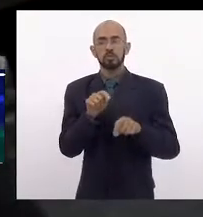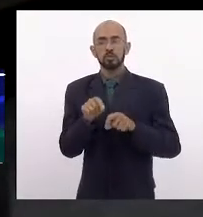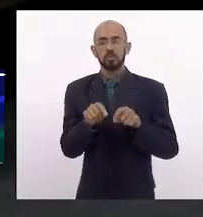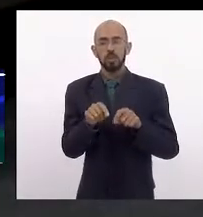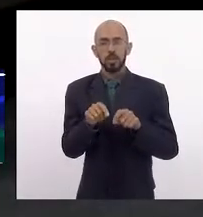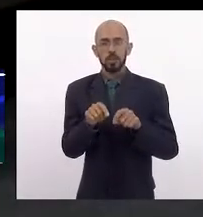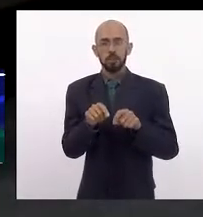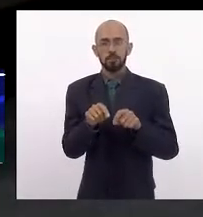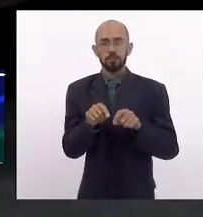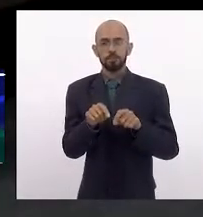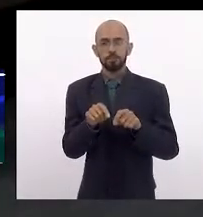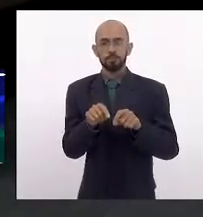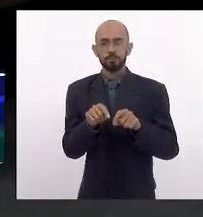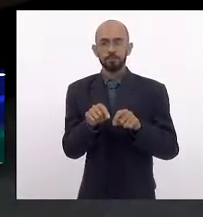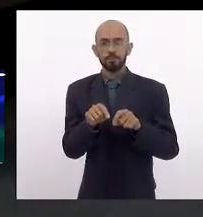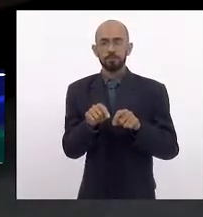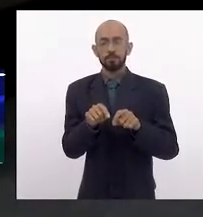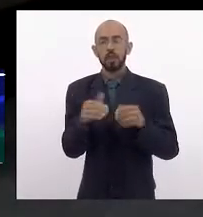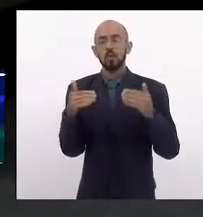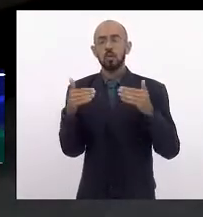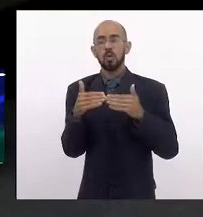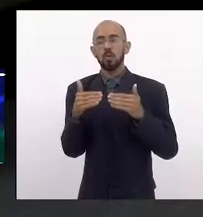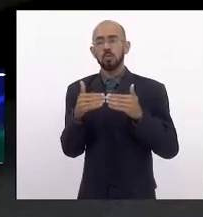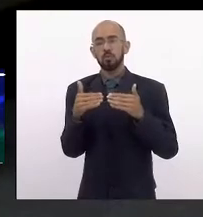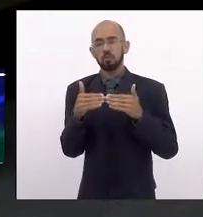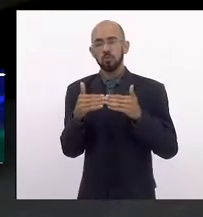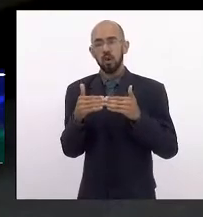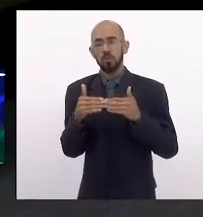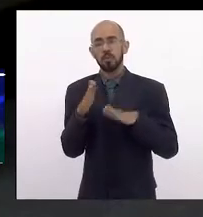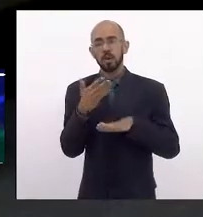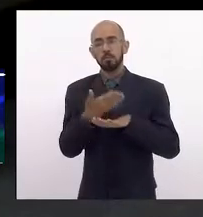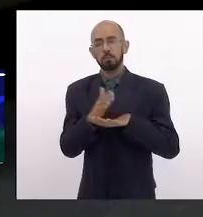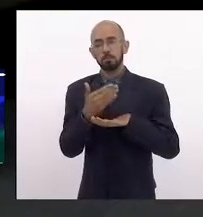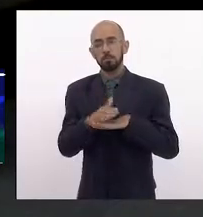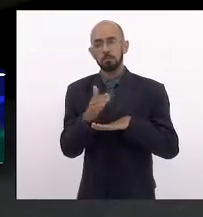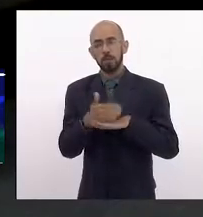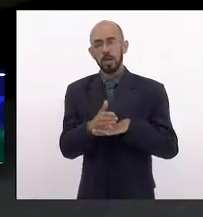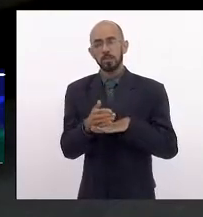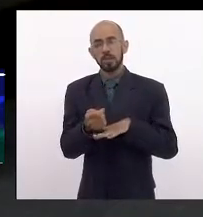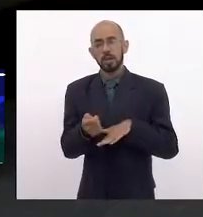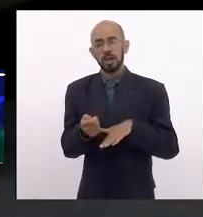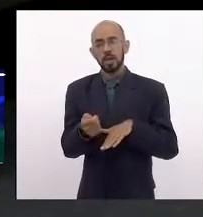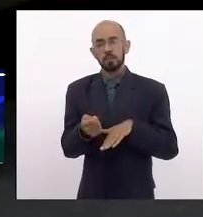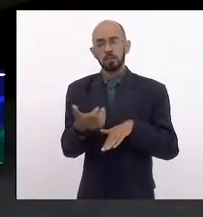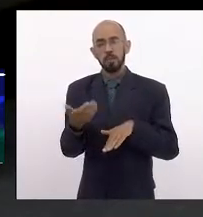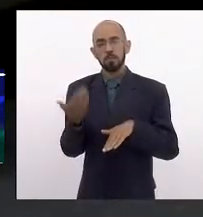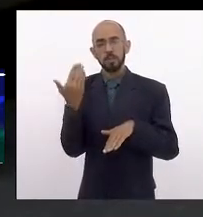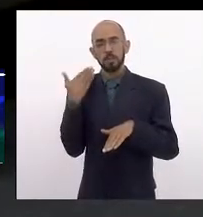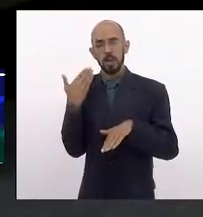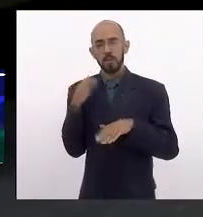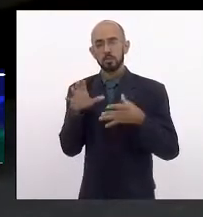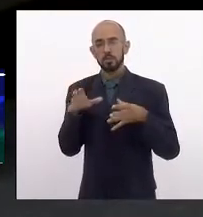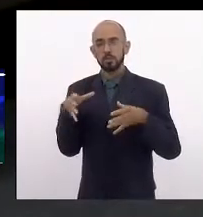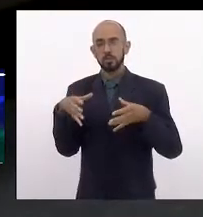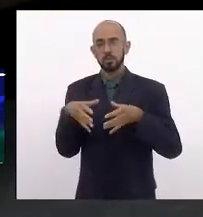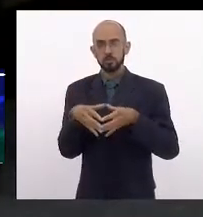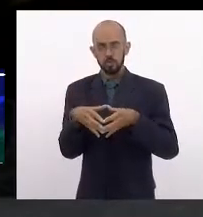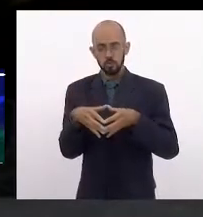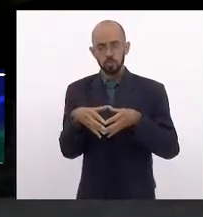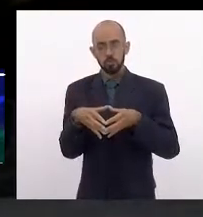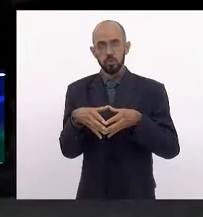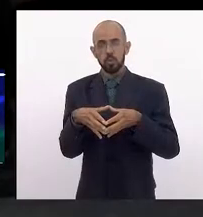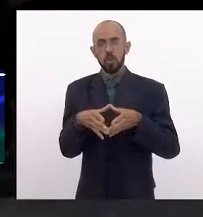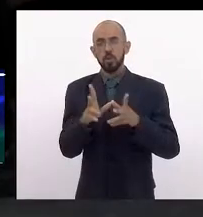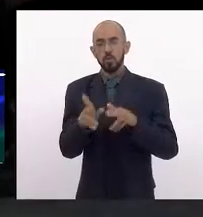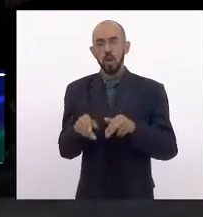prévios encontram-se de acordo com a prática mais recente da sua corte tal como